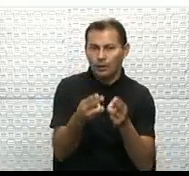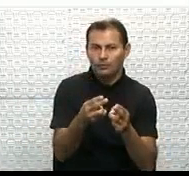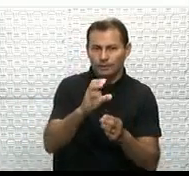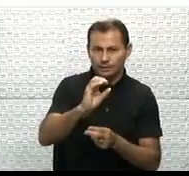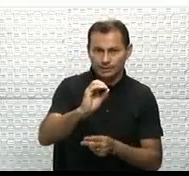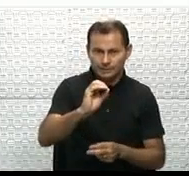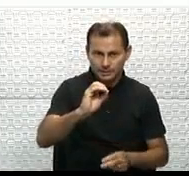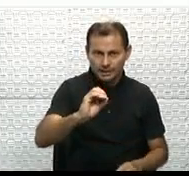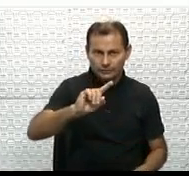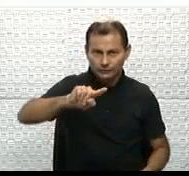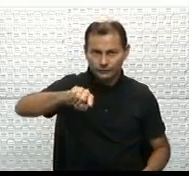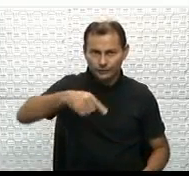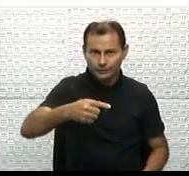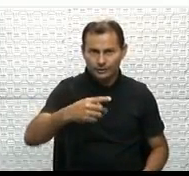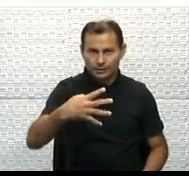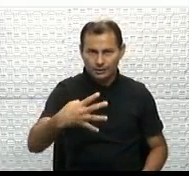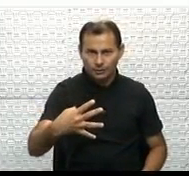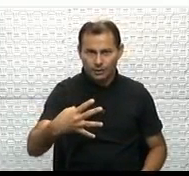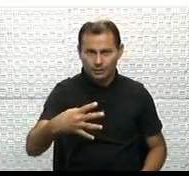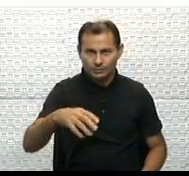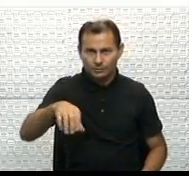a